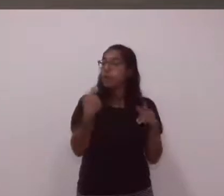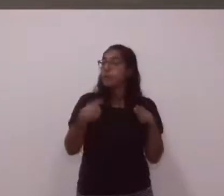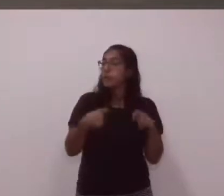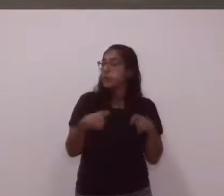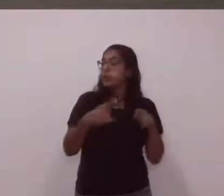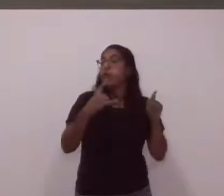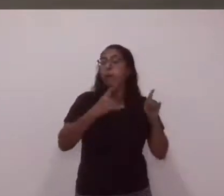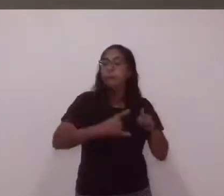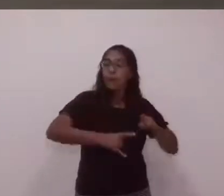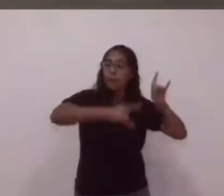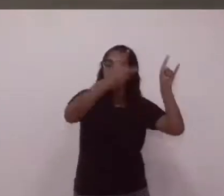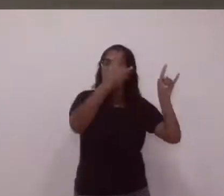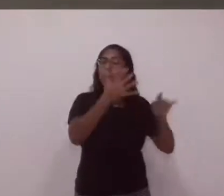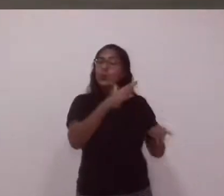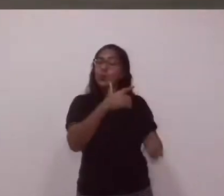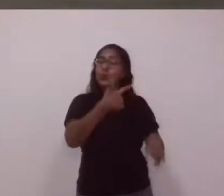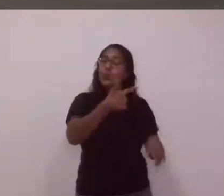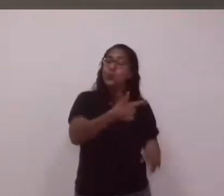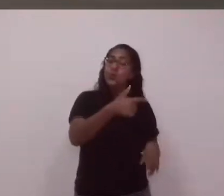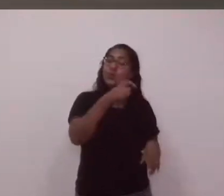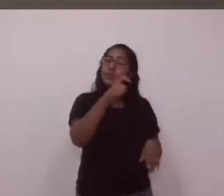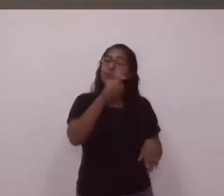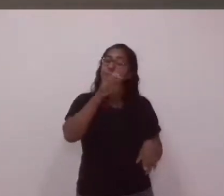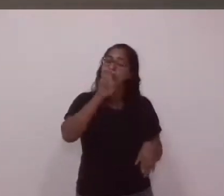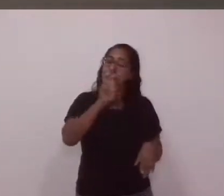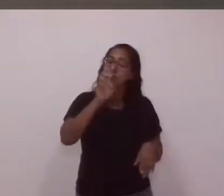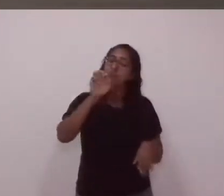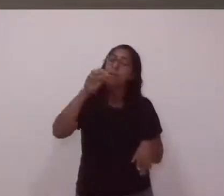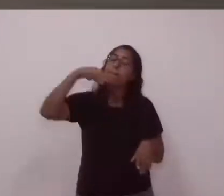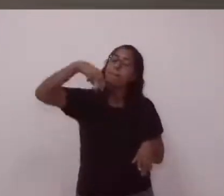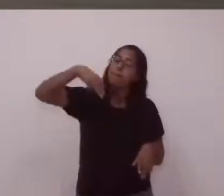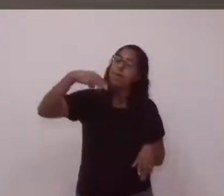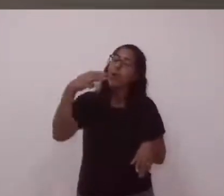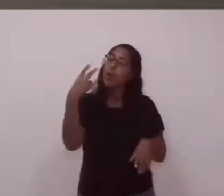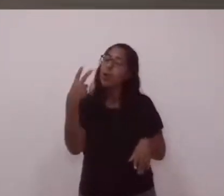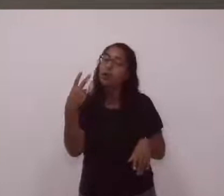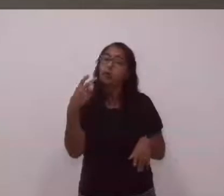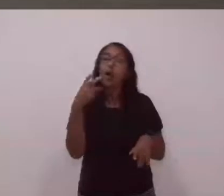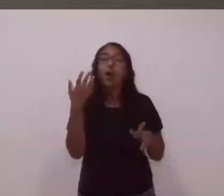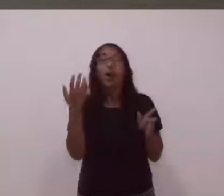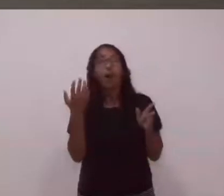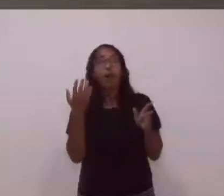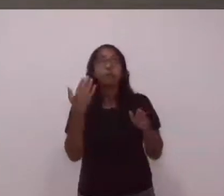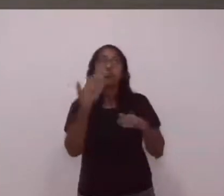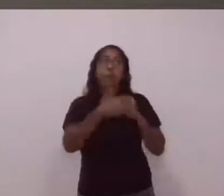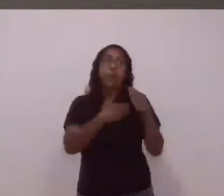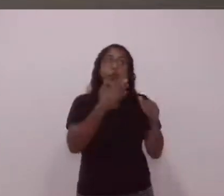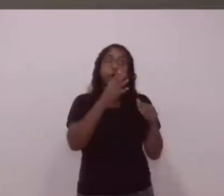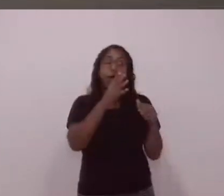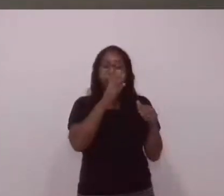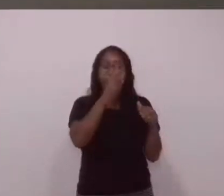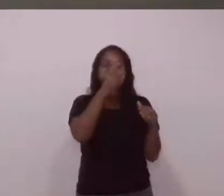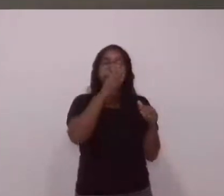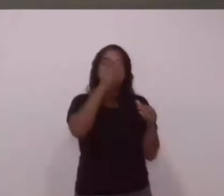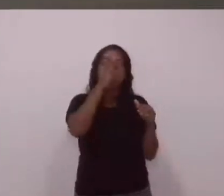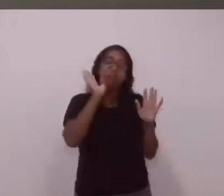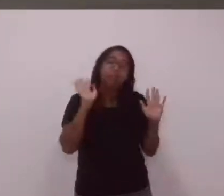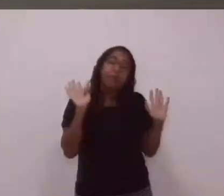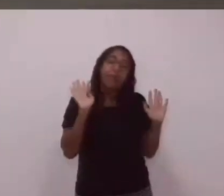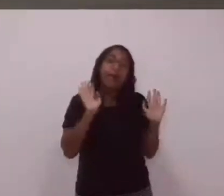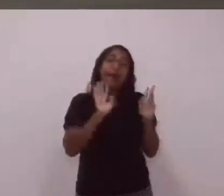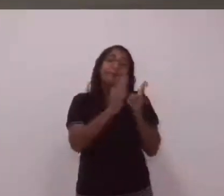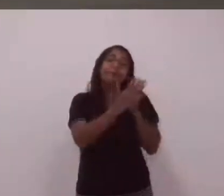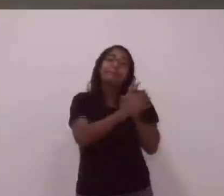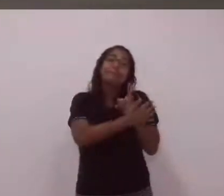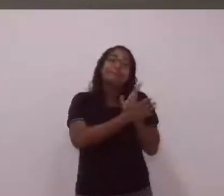mínimo 215 metros quadrados e aí vamos entender pode ter acontecido um equívoco estava lá no IPTU eram 300 e tantos